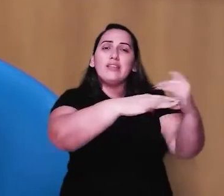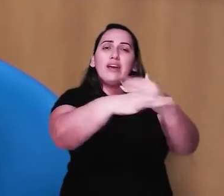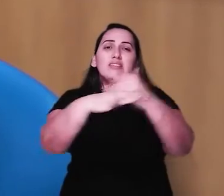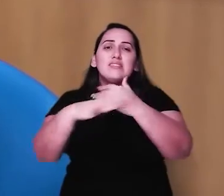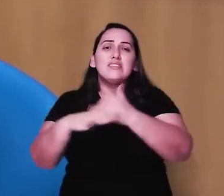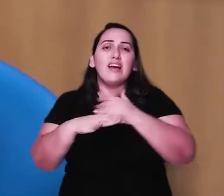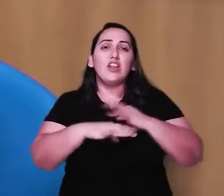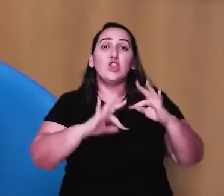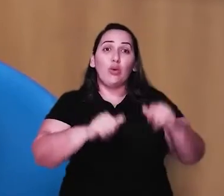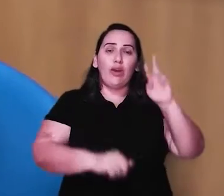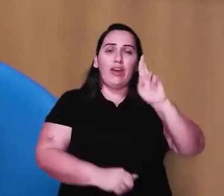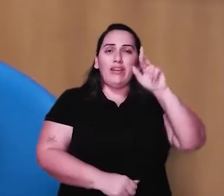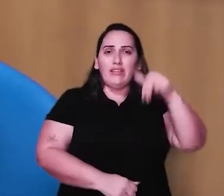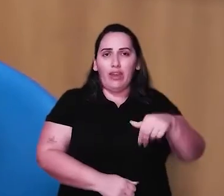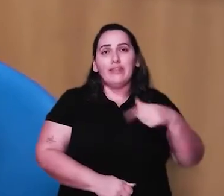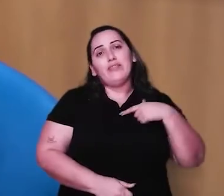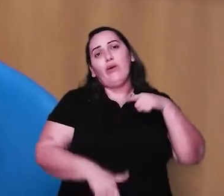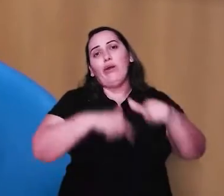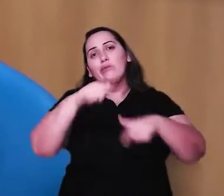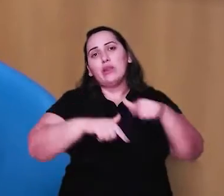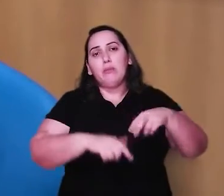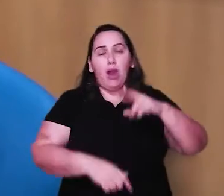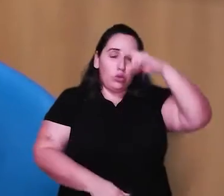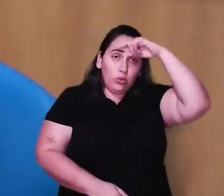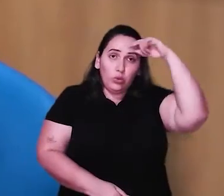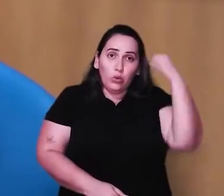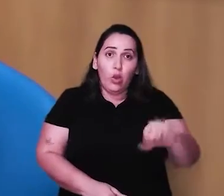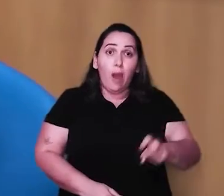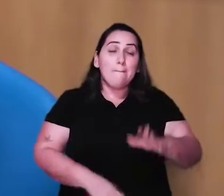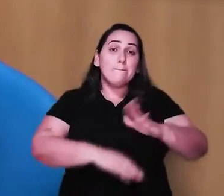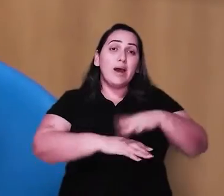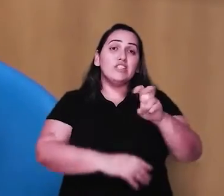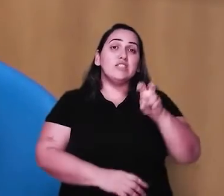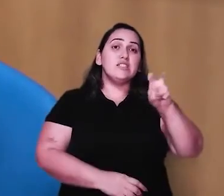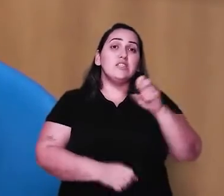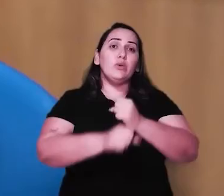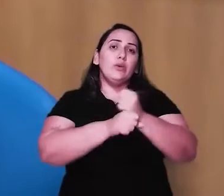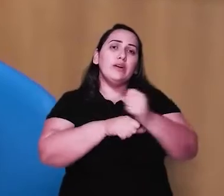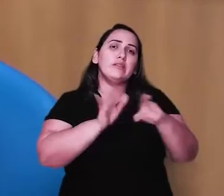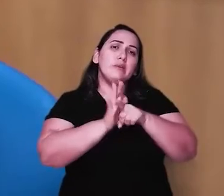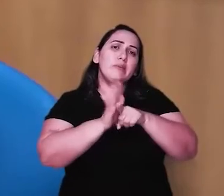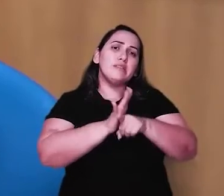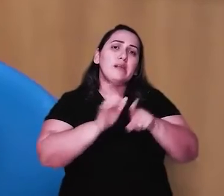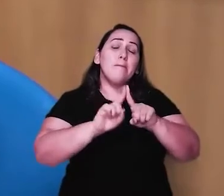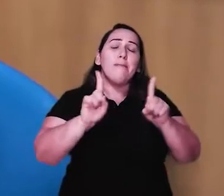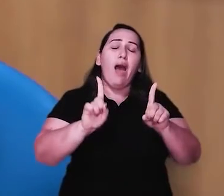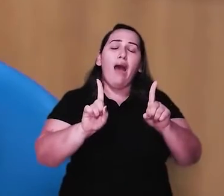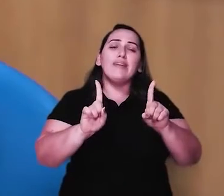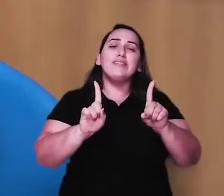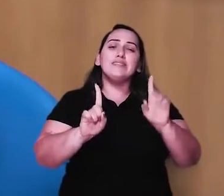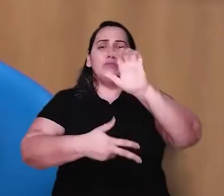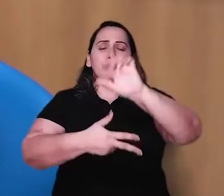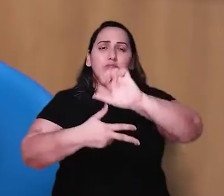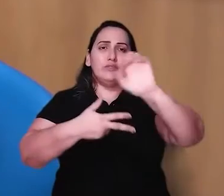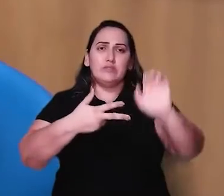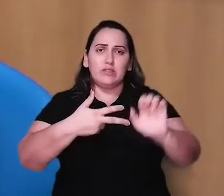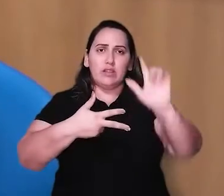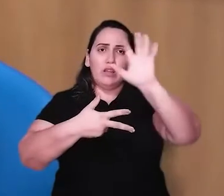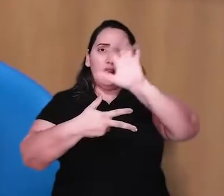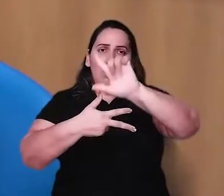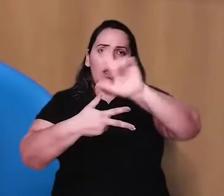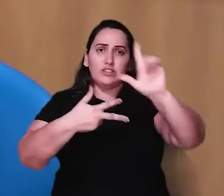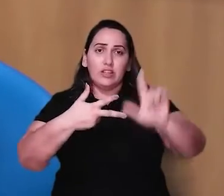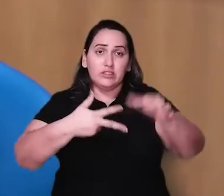municípios. Então, foi um trabalho extenso, foi um trabalho duro, foram mais de 5 anos de pesquisa, mas que resultou nessa belíssima obra que